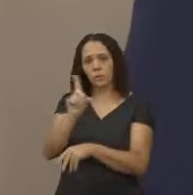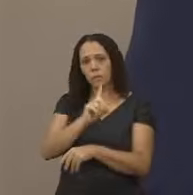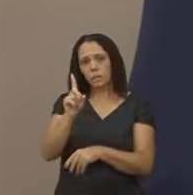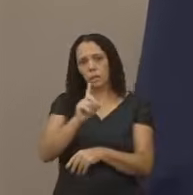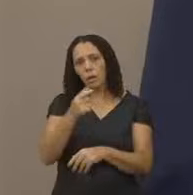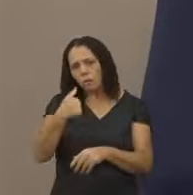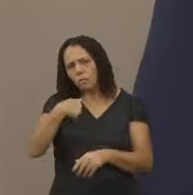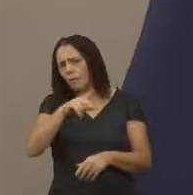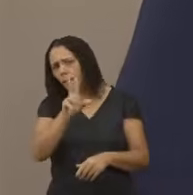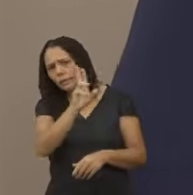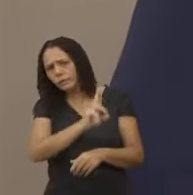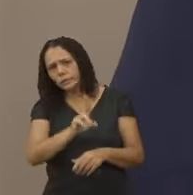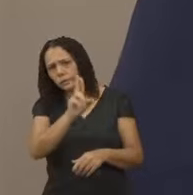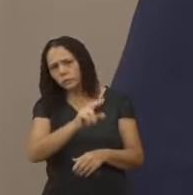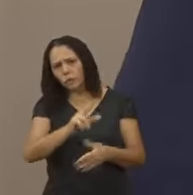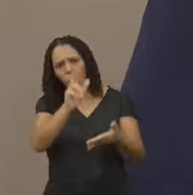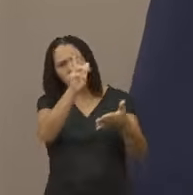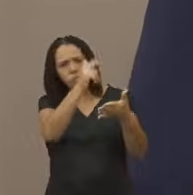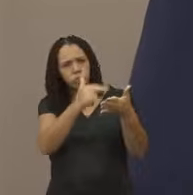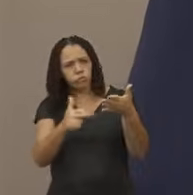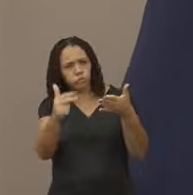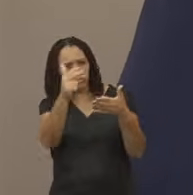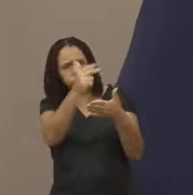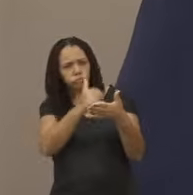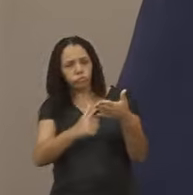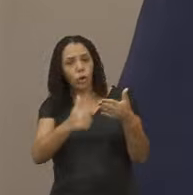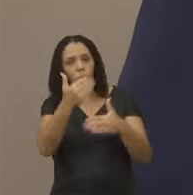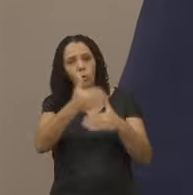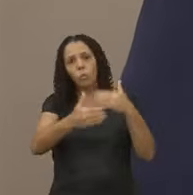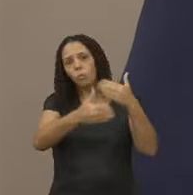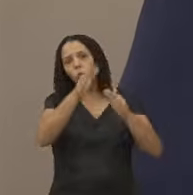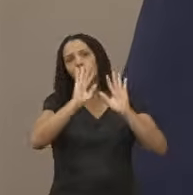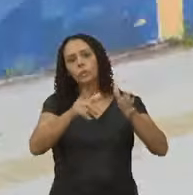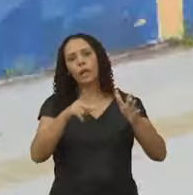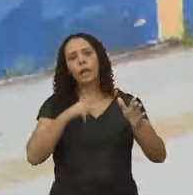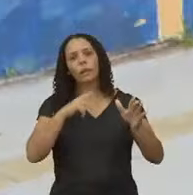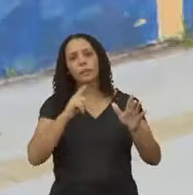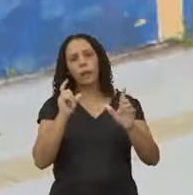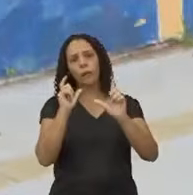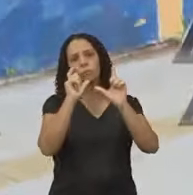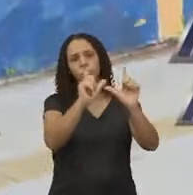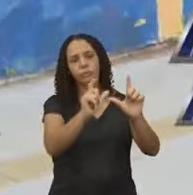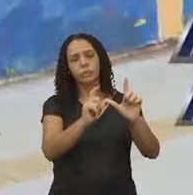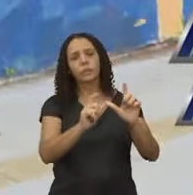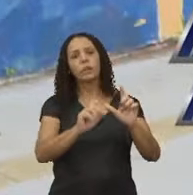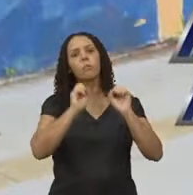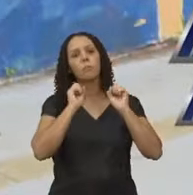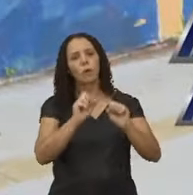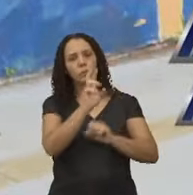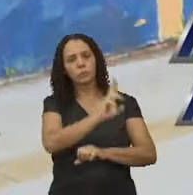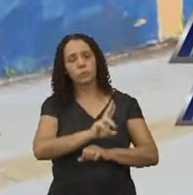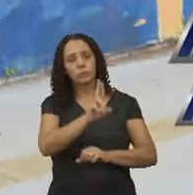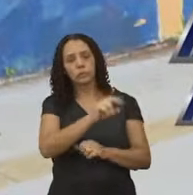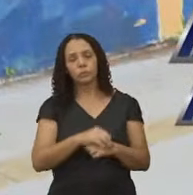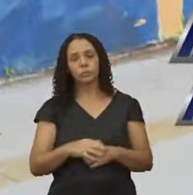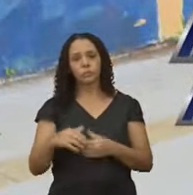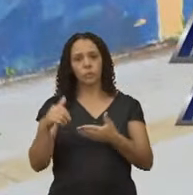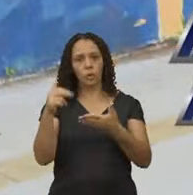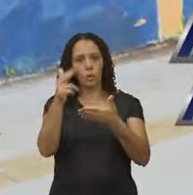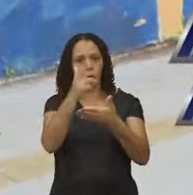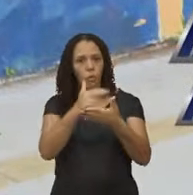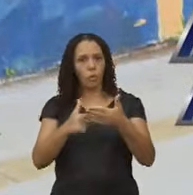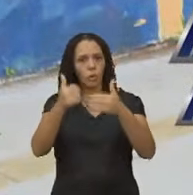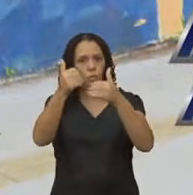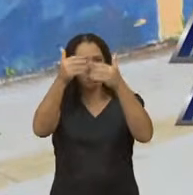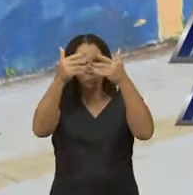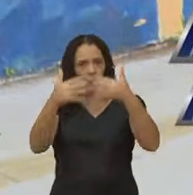e usa aquele muro que já está com a identificação de muro legal. Grafite e muralismo ocupam o mesmo